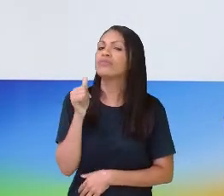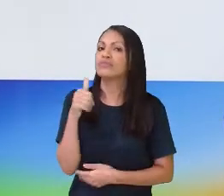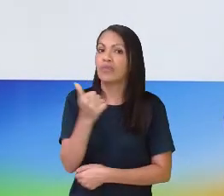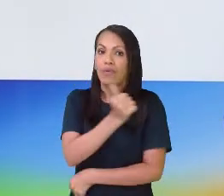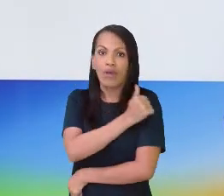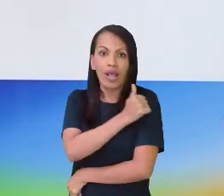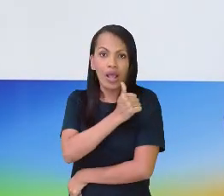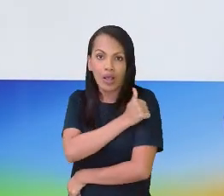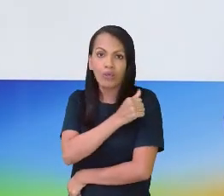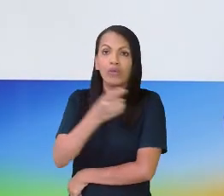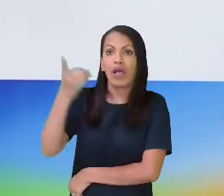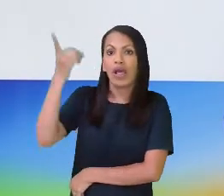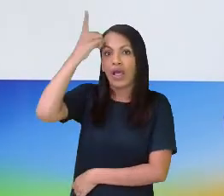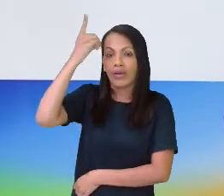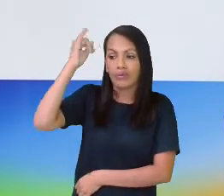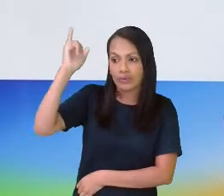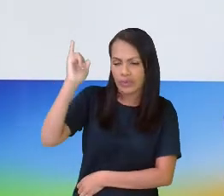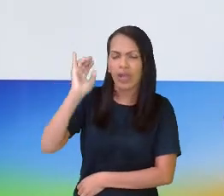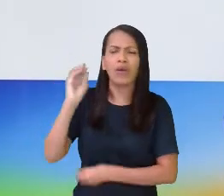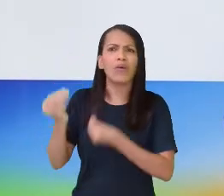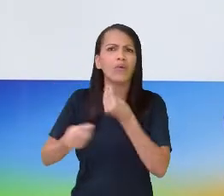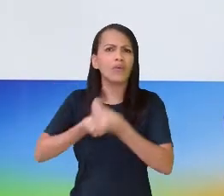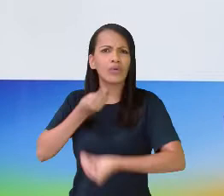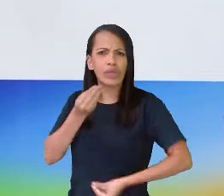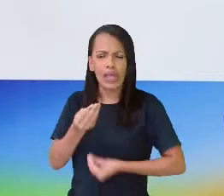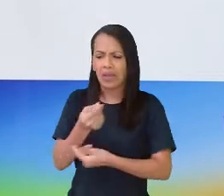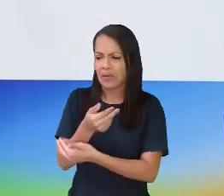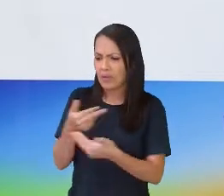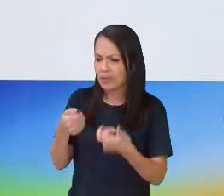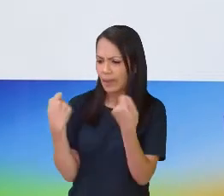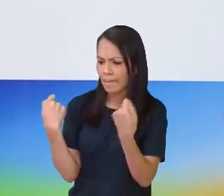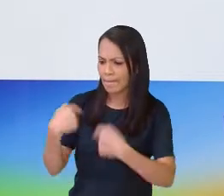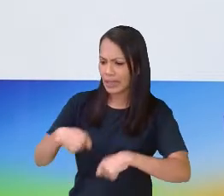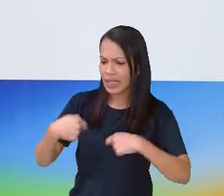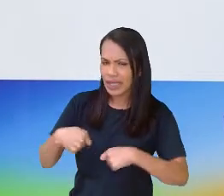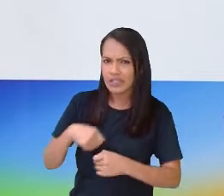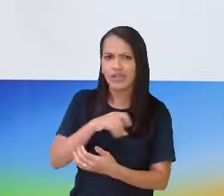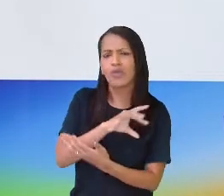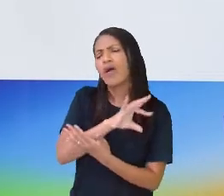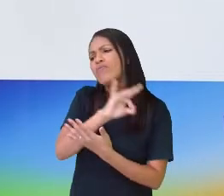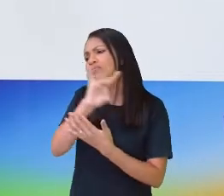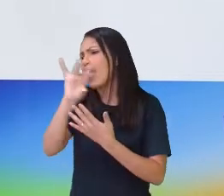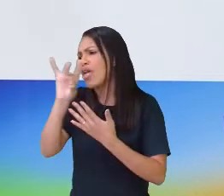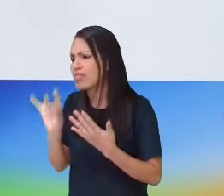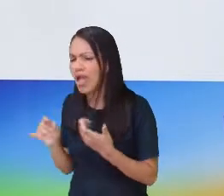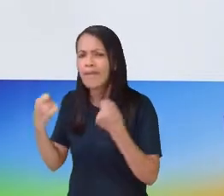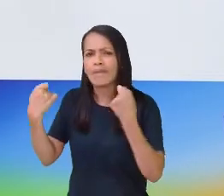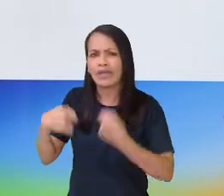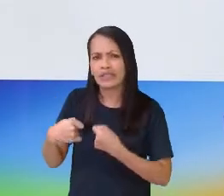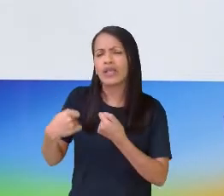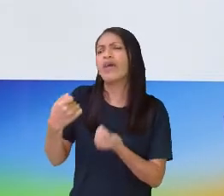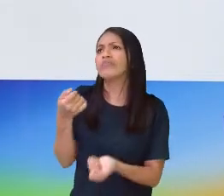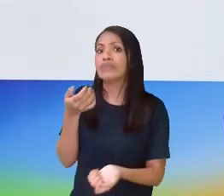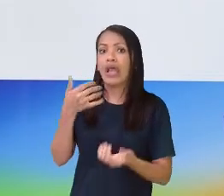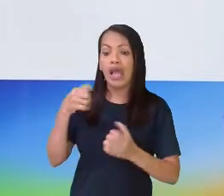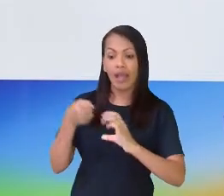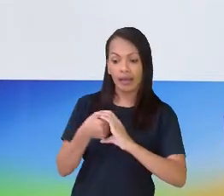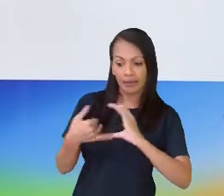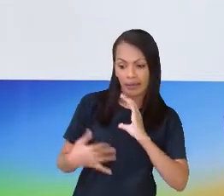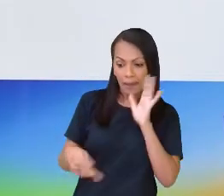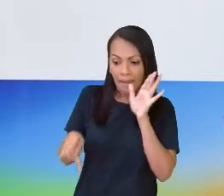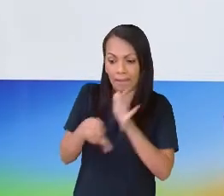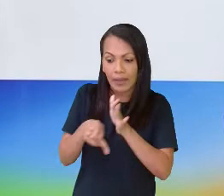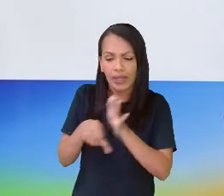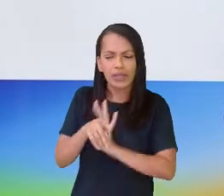com deficiência intelectual, né? As demandas, as especificidades, os ritmos, as características. Então, a gente vai